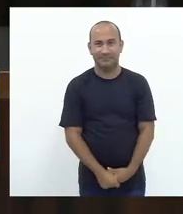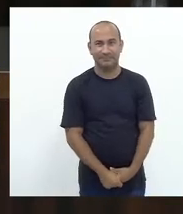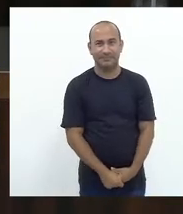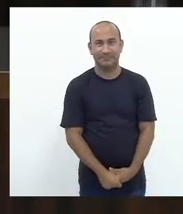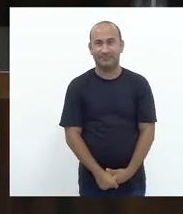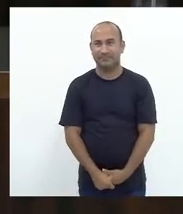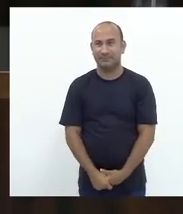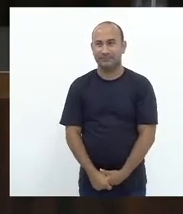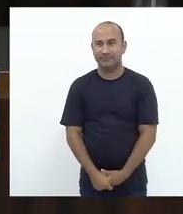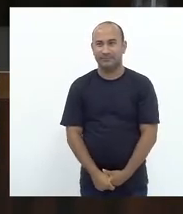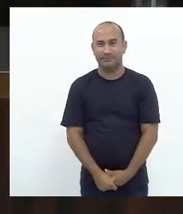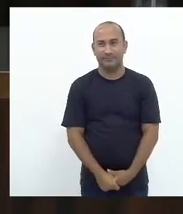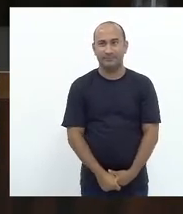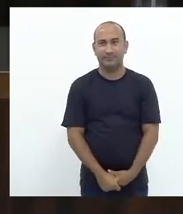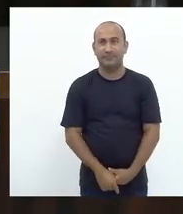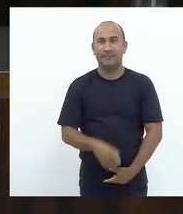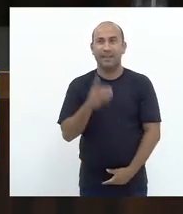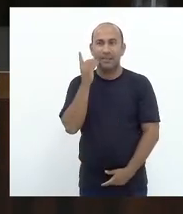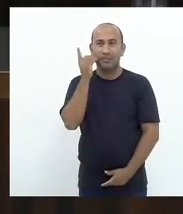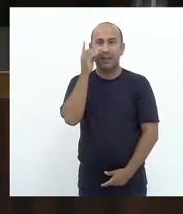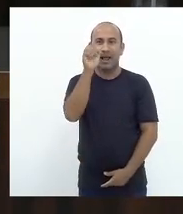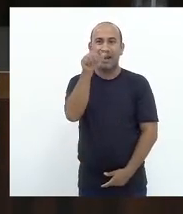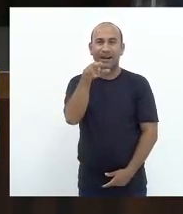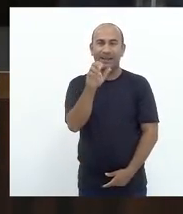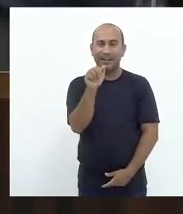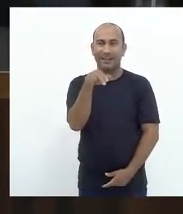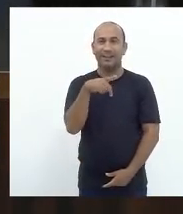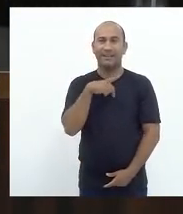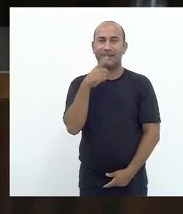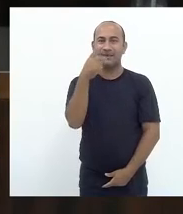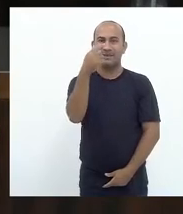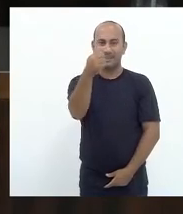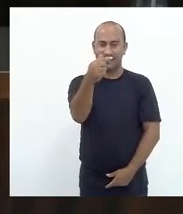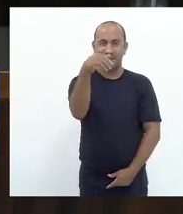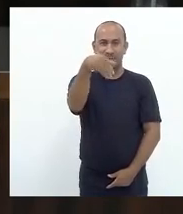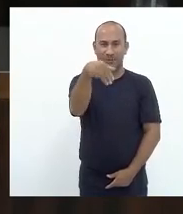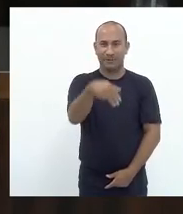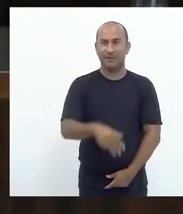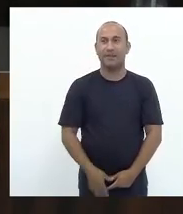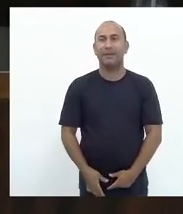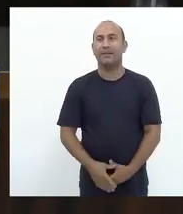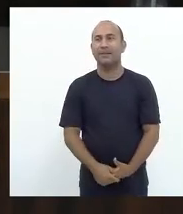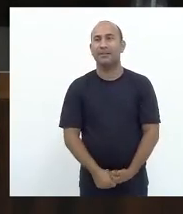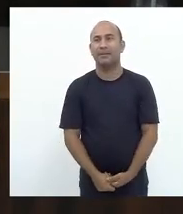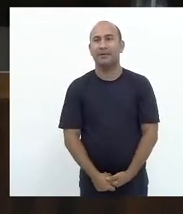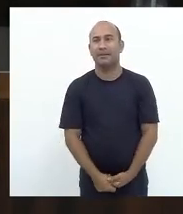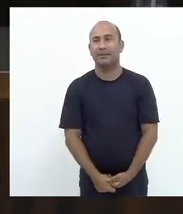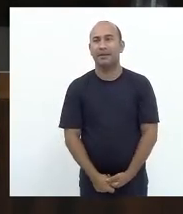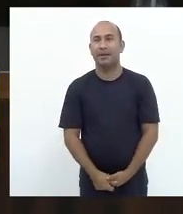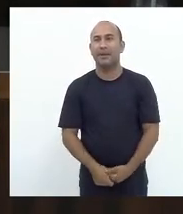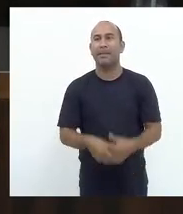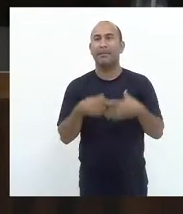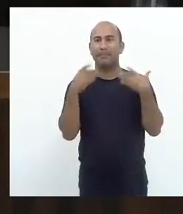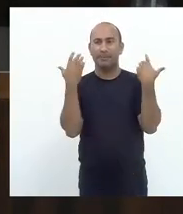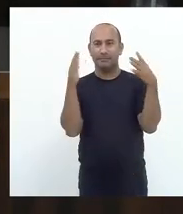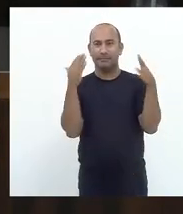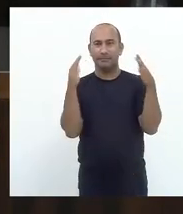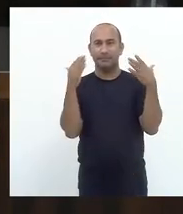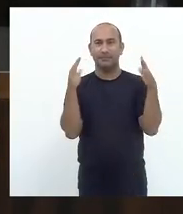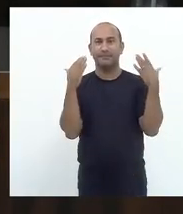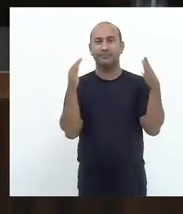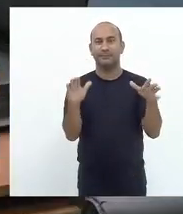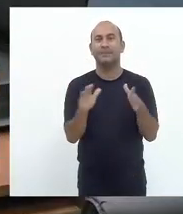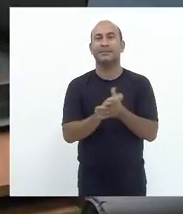Alana Passos. Vossa Excelência dispõe de 7 minutos. Parabéns ao deputado Anderson, que foi catedrático no seu tempo.